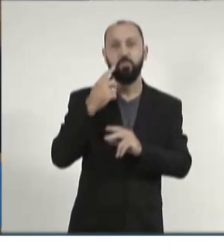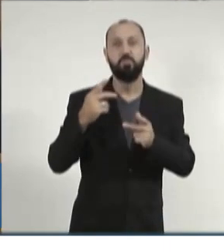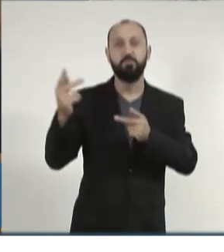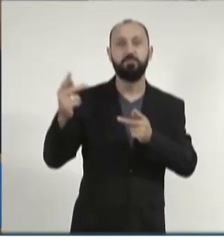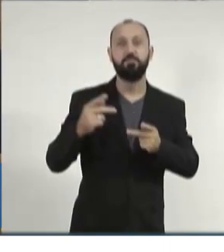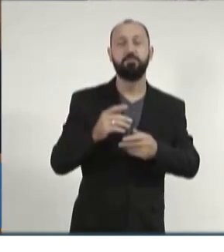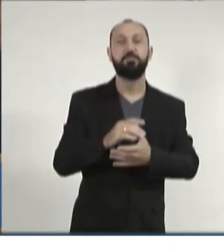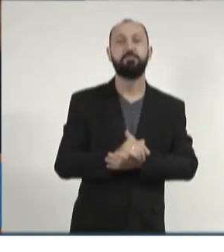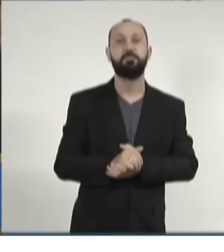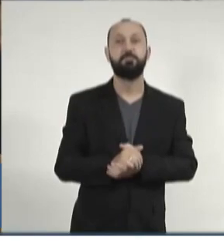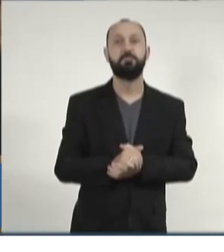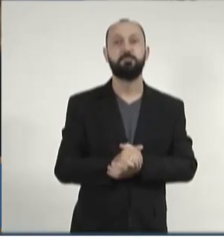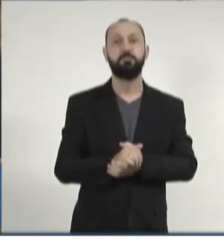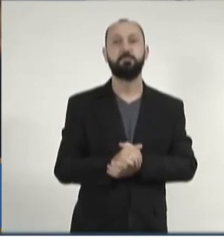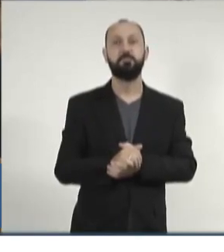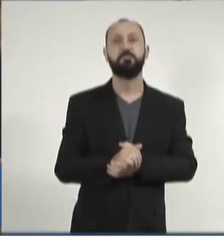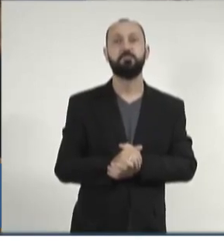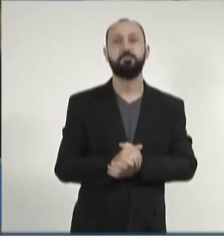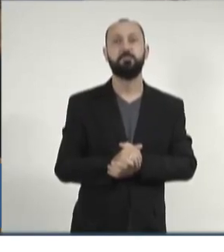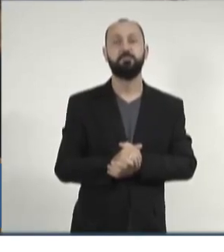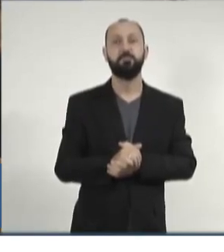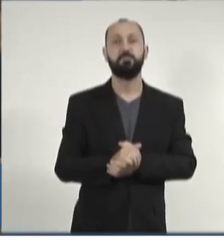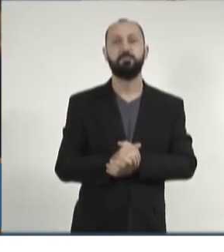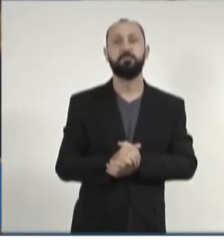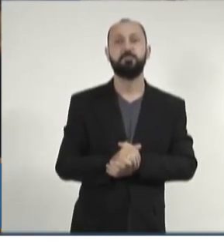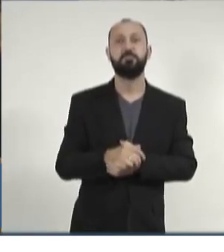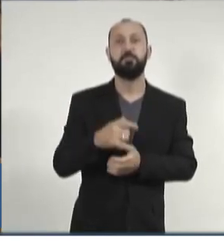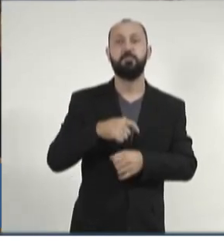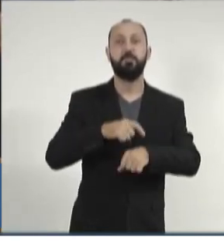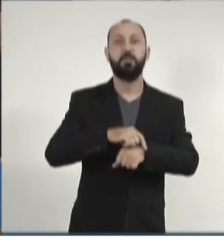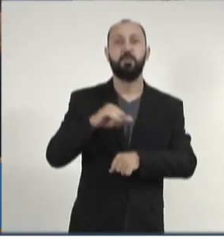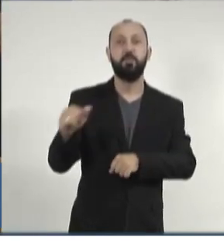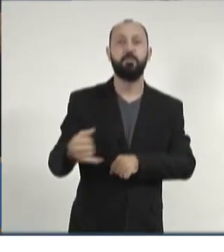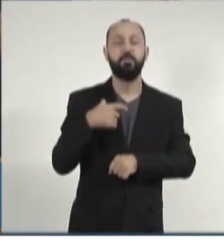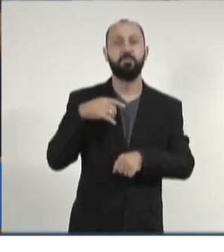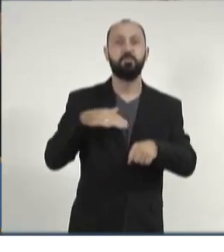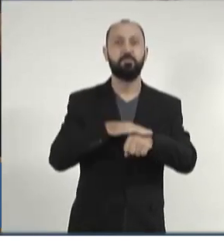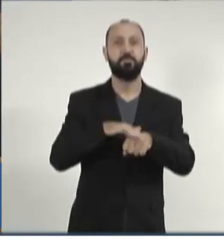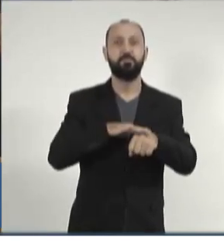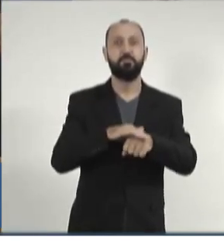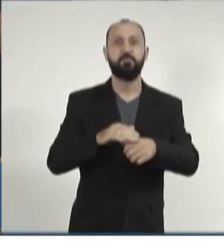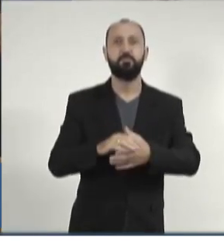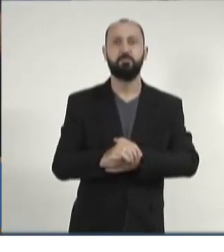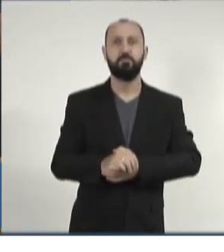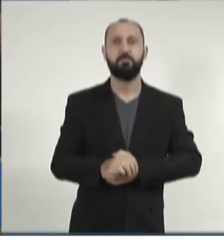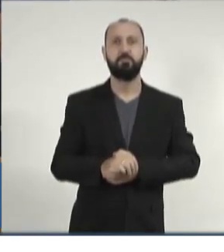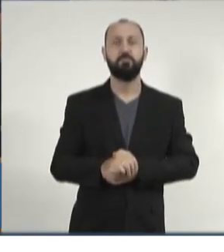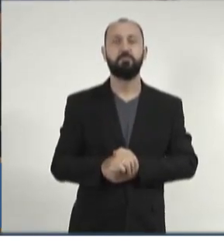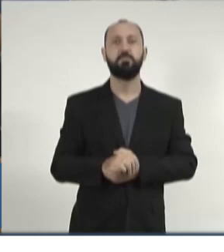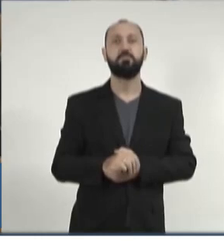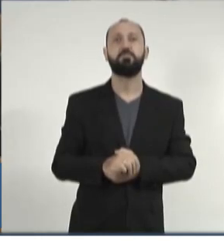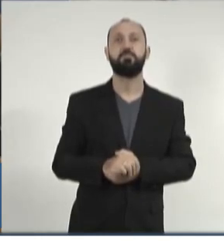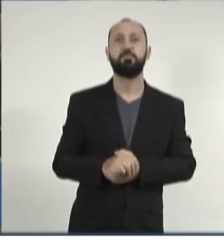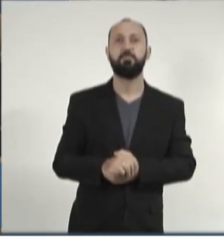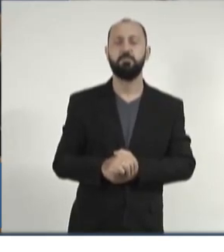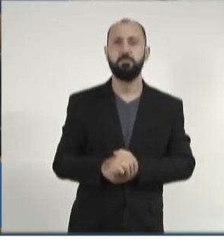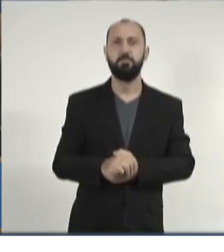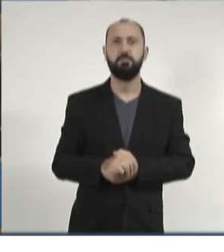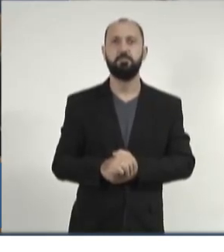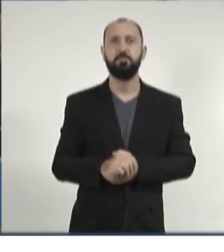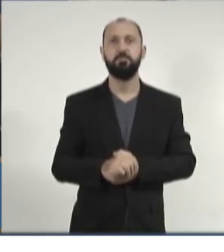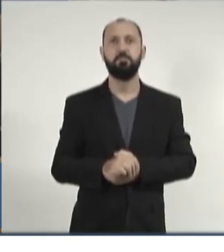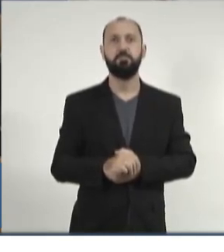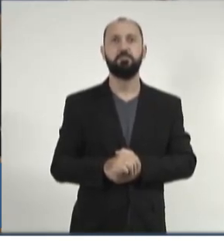para a gente é assim, de extrema importância, pela oportunidade de falar com vocês e de saber que vocês, quando saírem daqui,